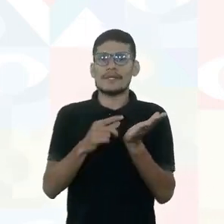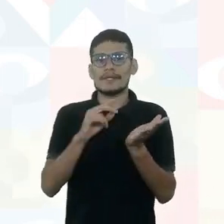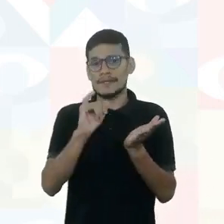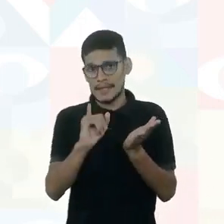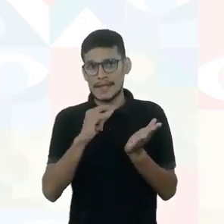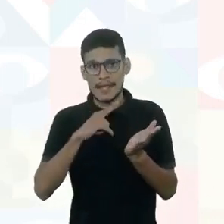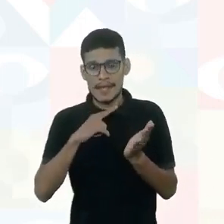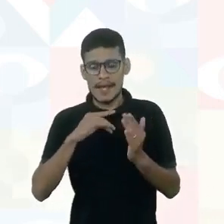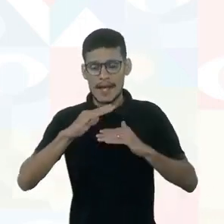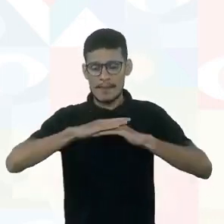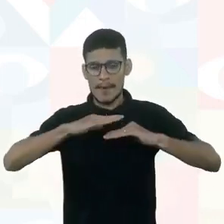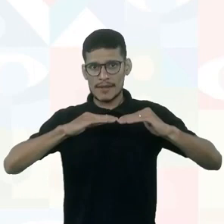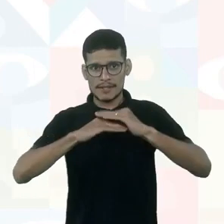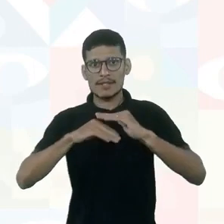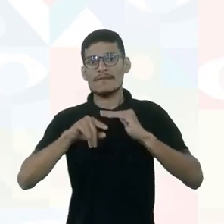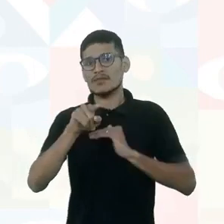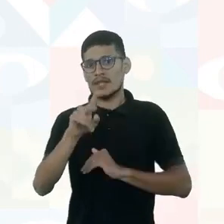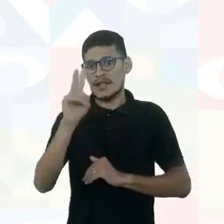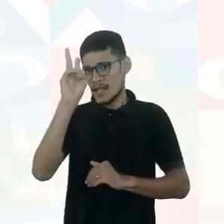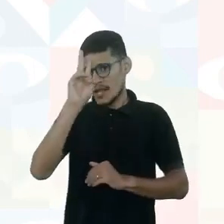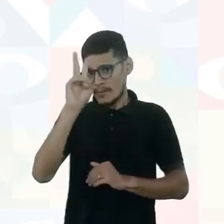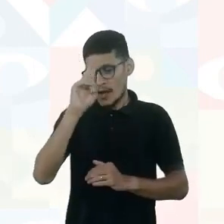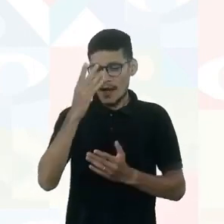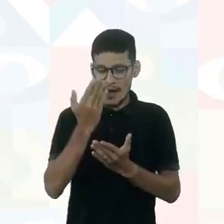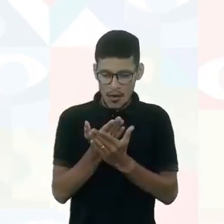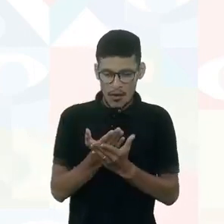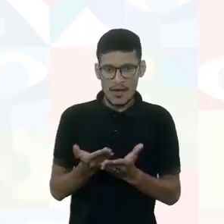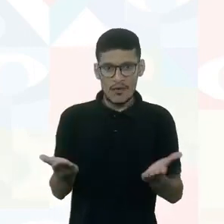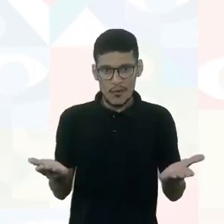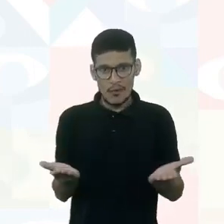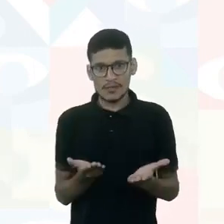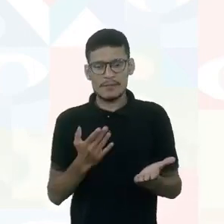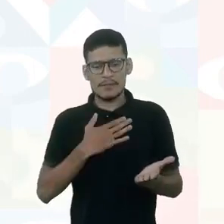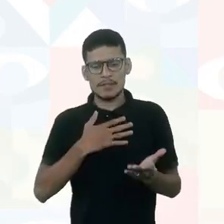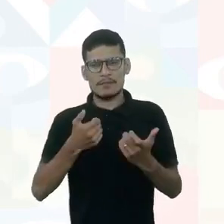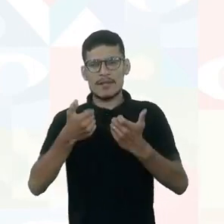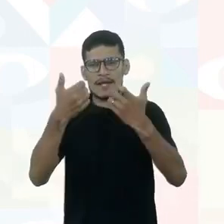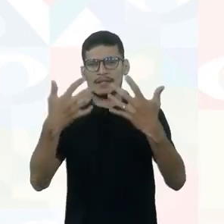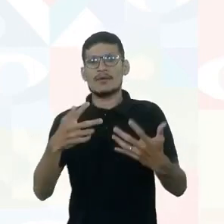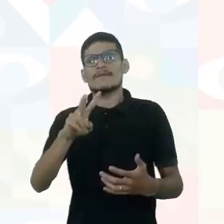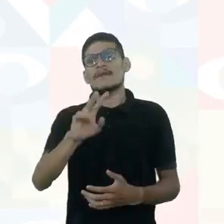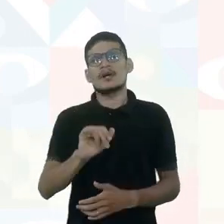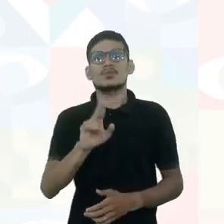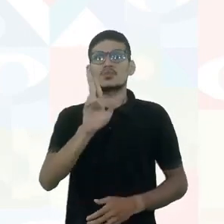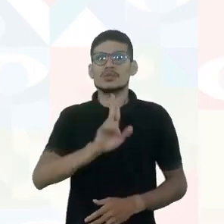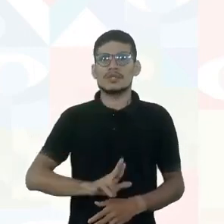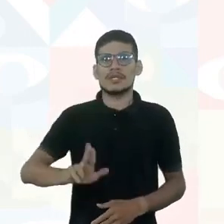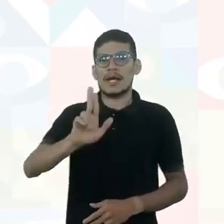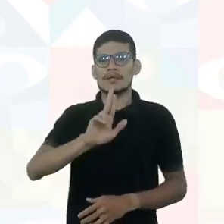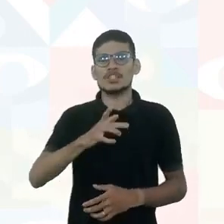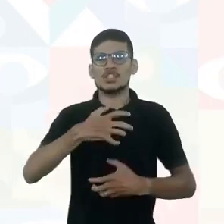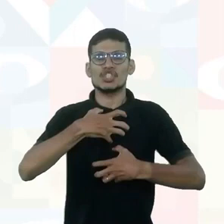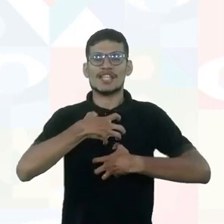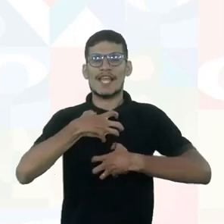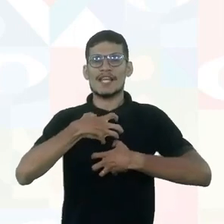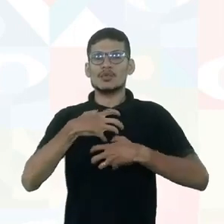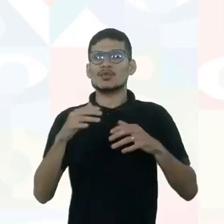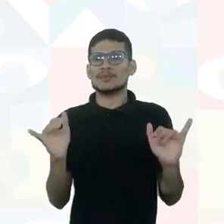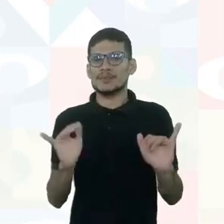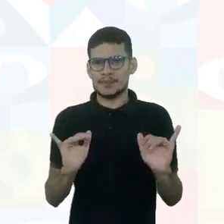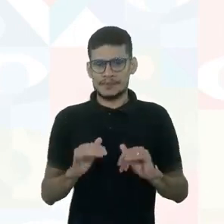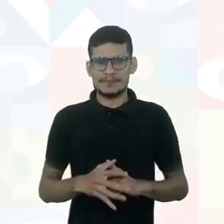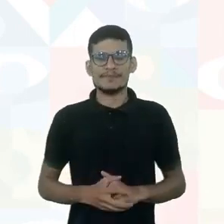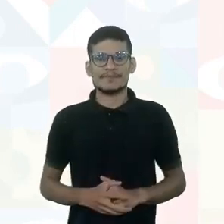camadas, você vai se lembrar de mim, dessa aula, da minha explicação e vai utilizar de uma forma muito